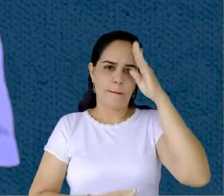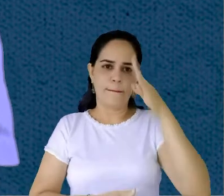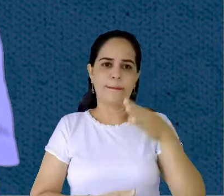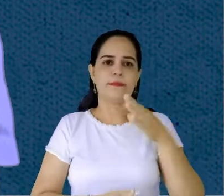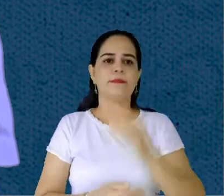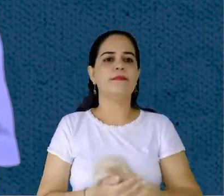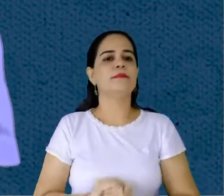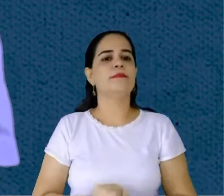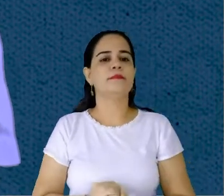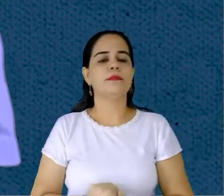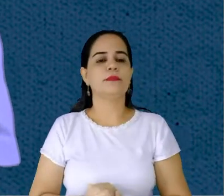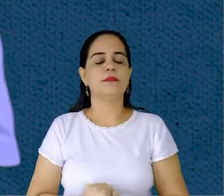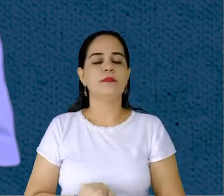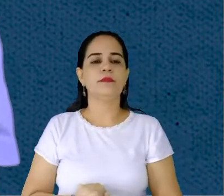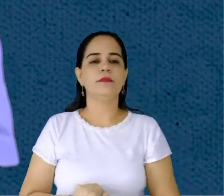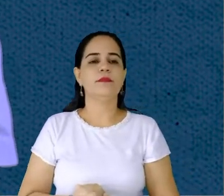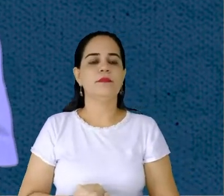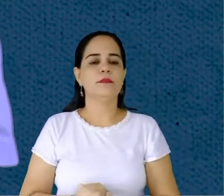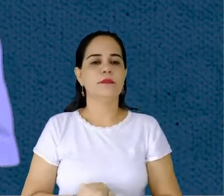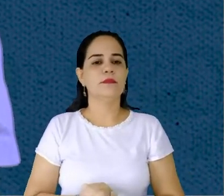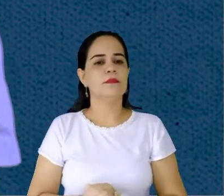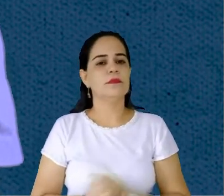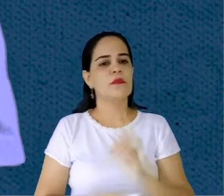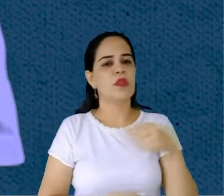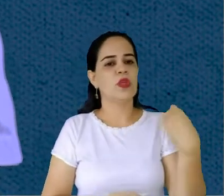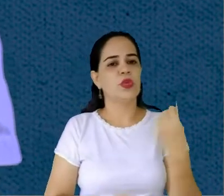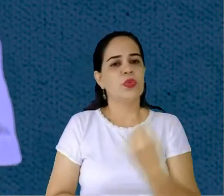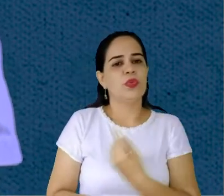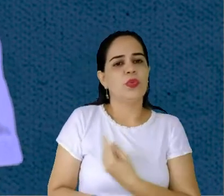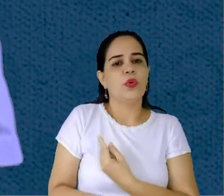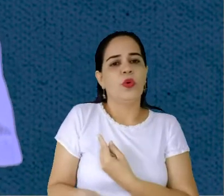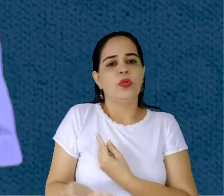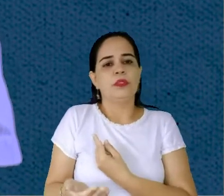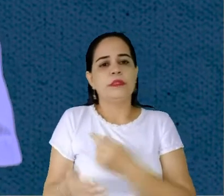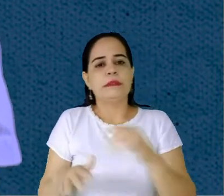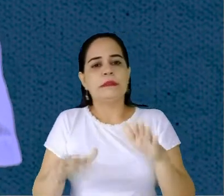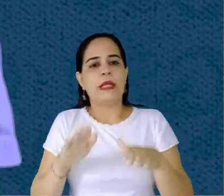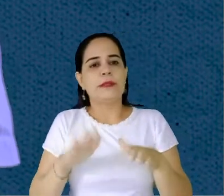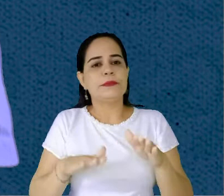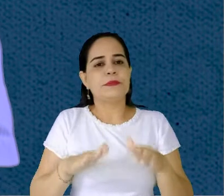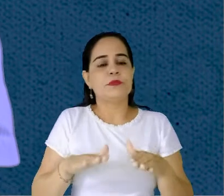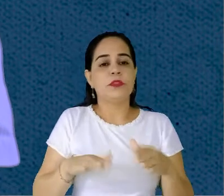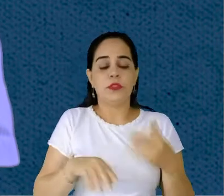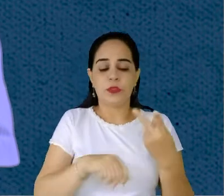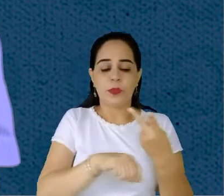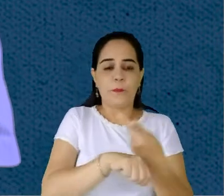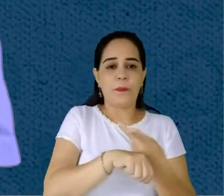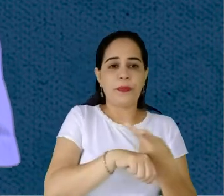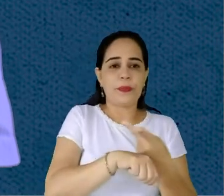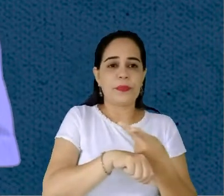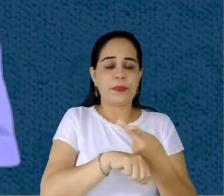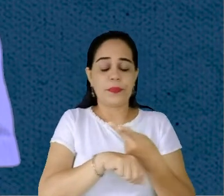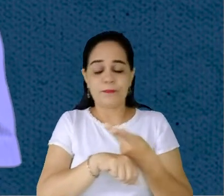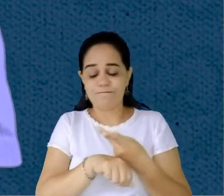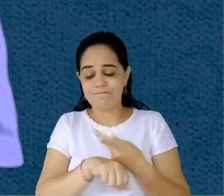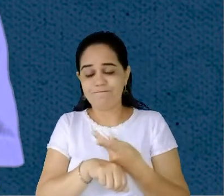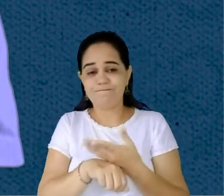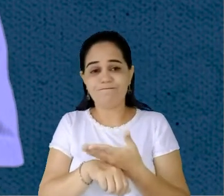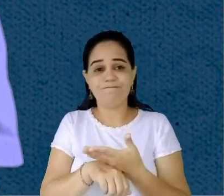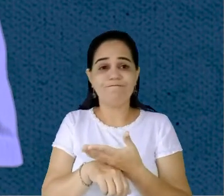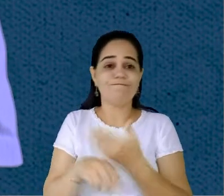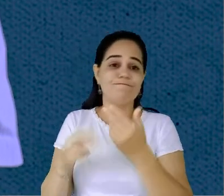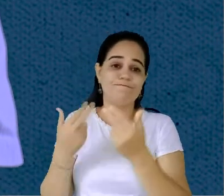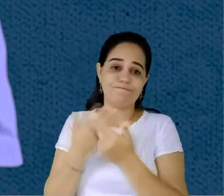acreditar em Cristo Jesus. Isso nos mostra como muitas vezes nós que vamos à procura